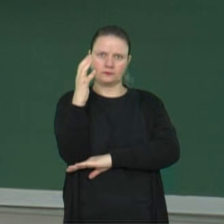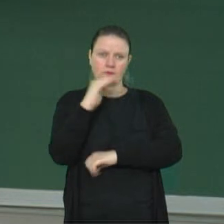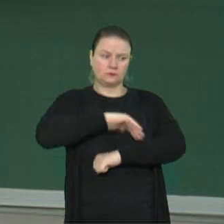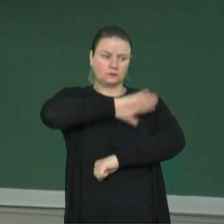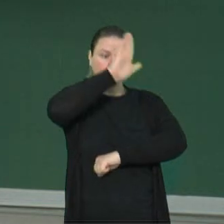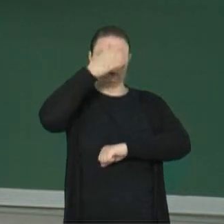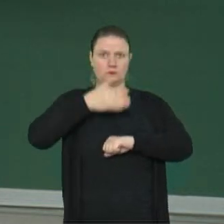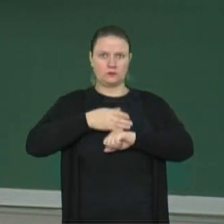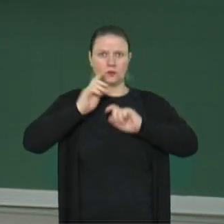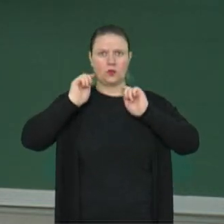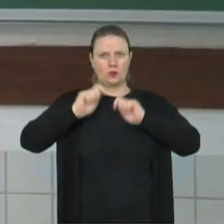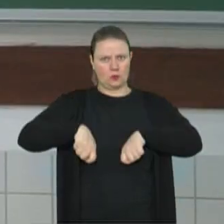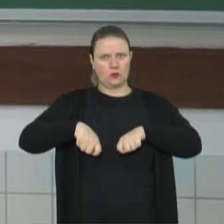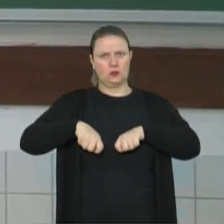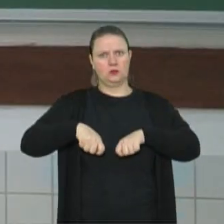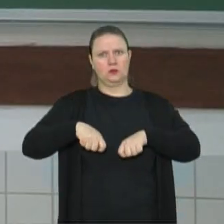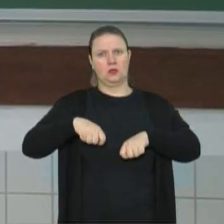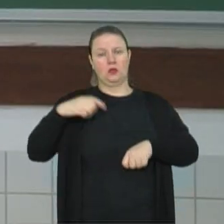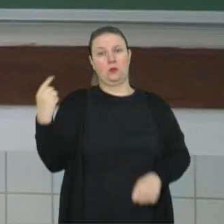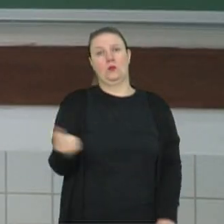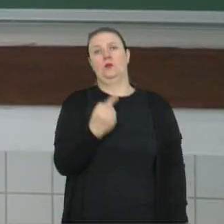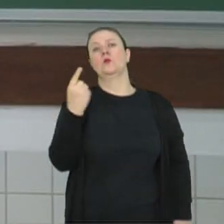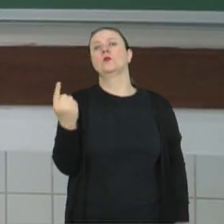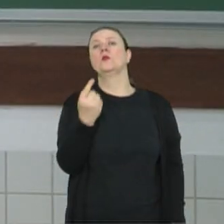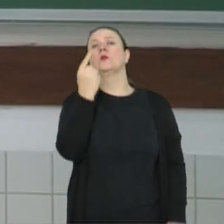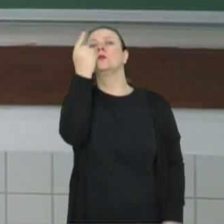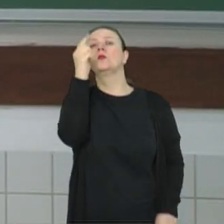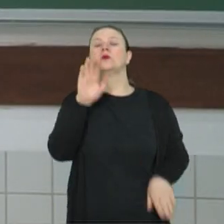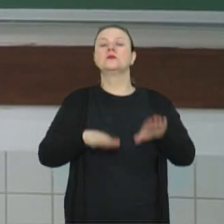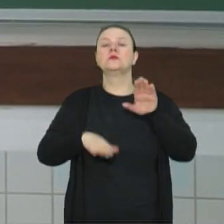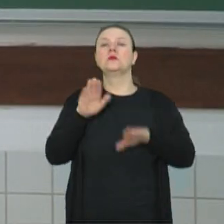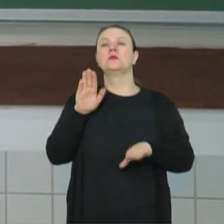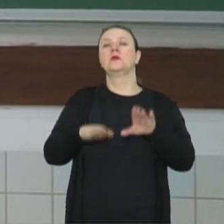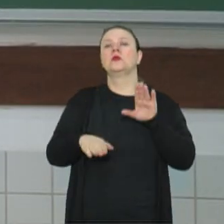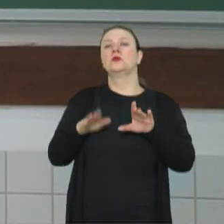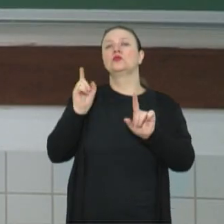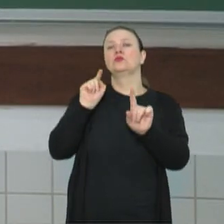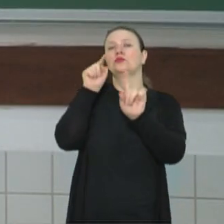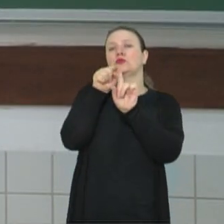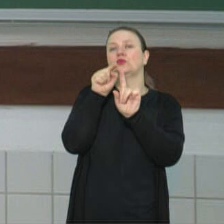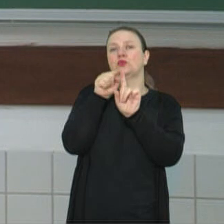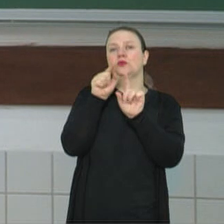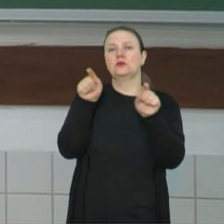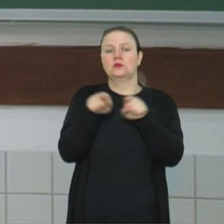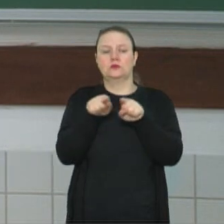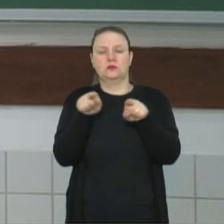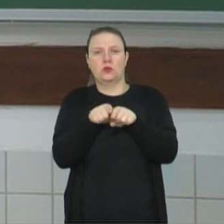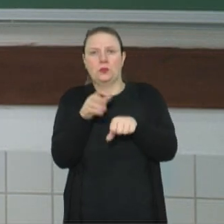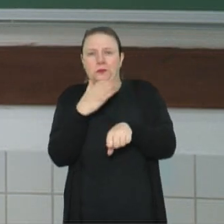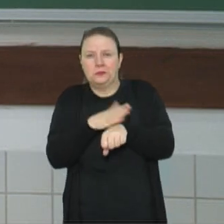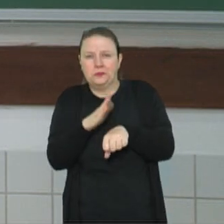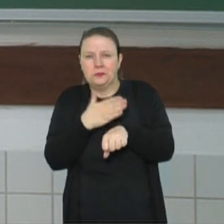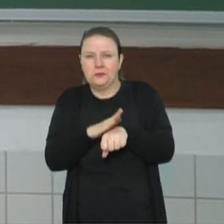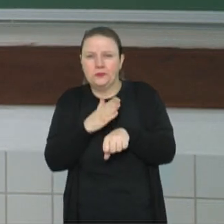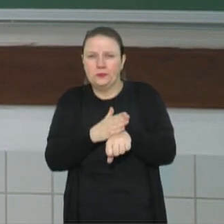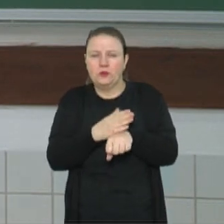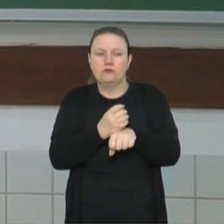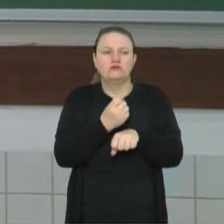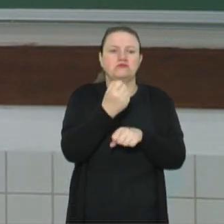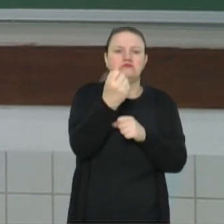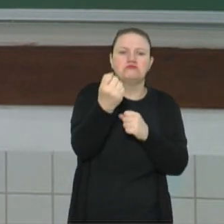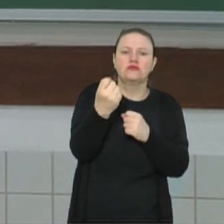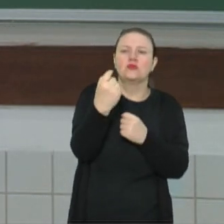pode ter centenas de metros. Então, dependendo de cada objetivo, também do preparo, do treinamento de cada praticante